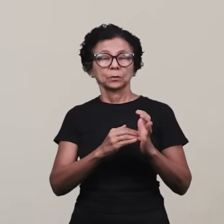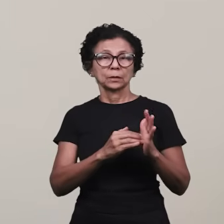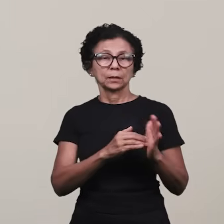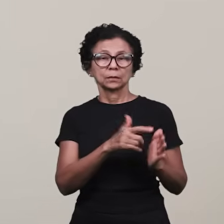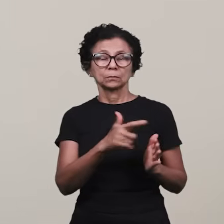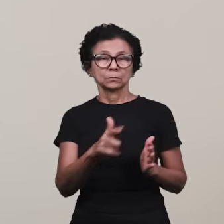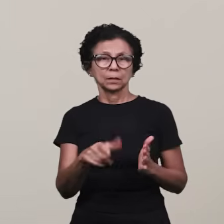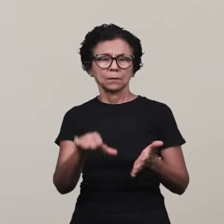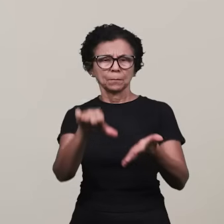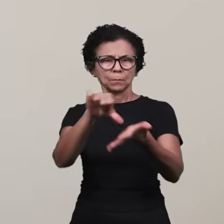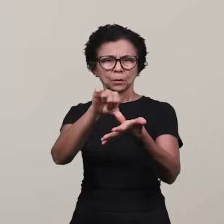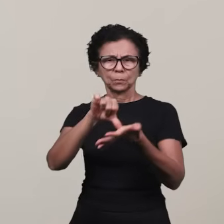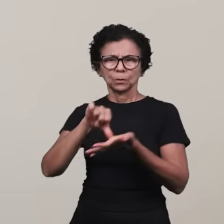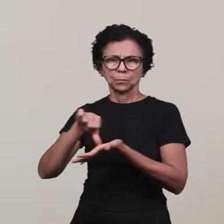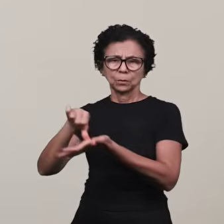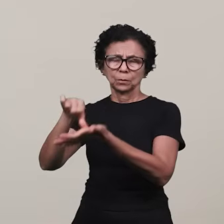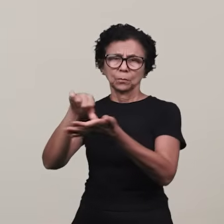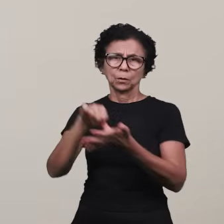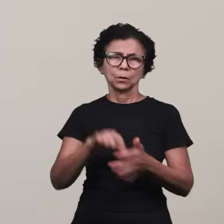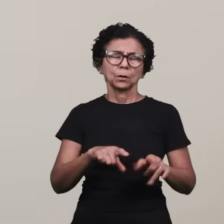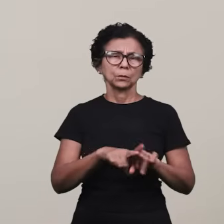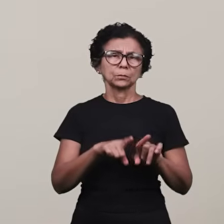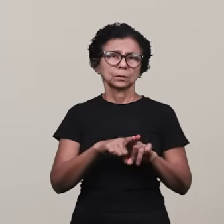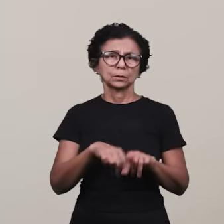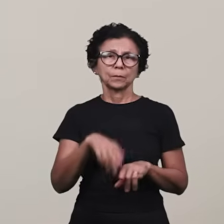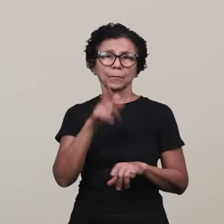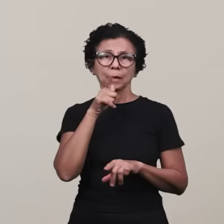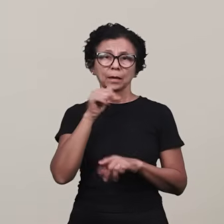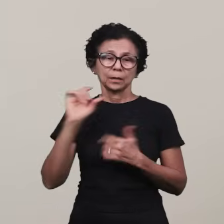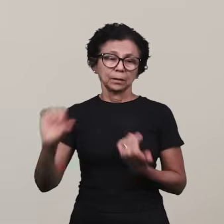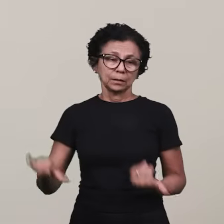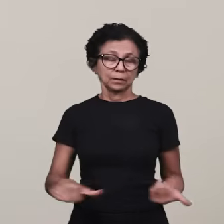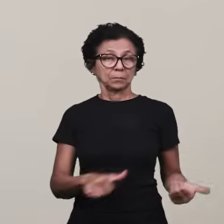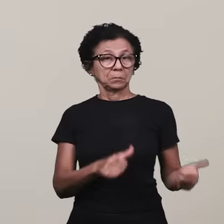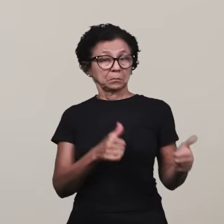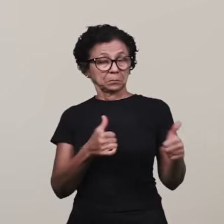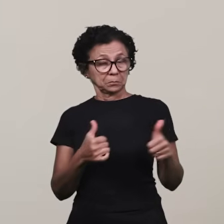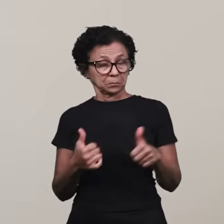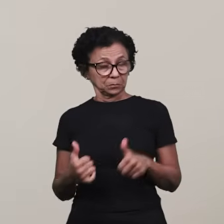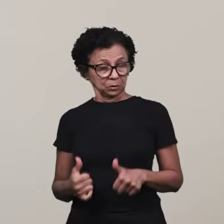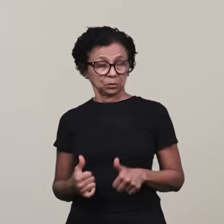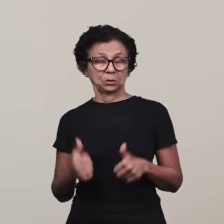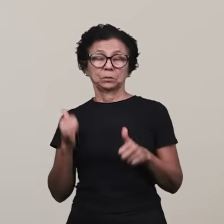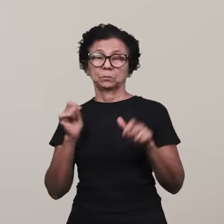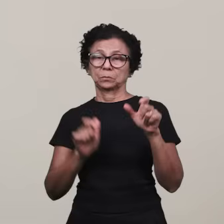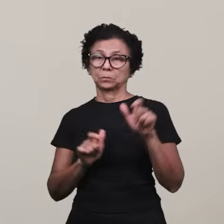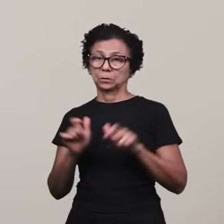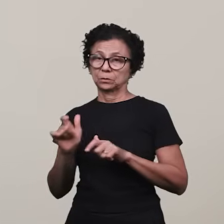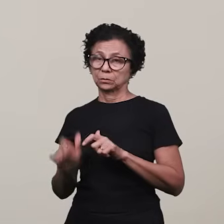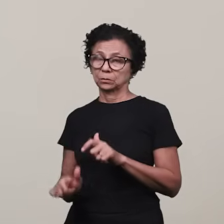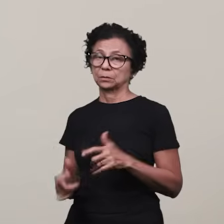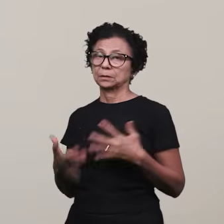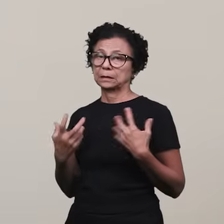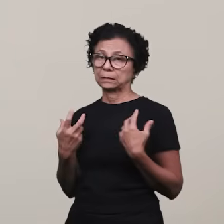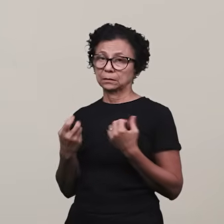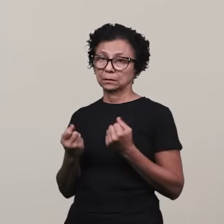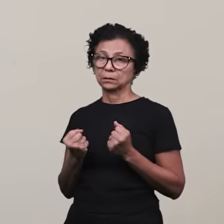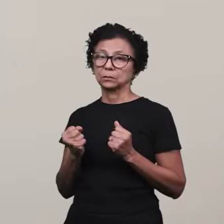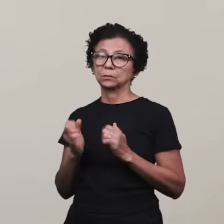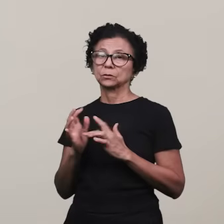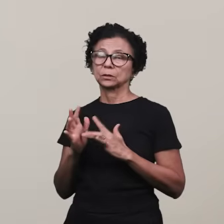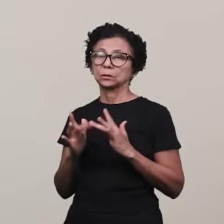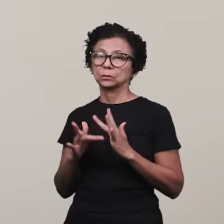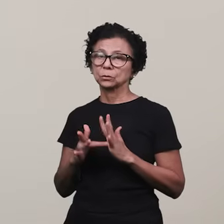diversos polos. Também tivemos batismo, vidas se convertendo ao